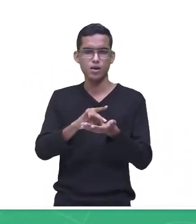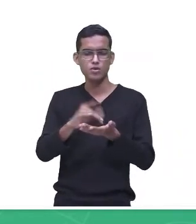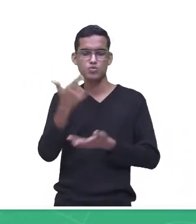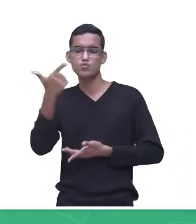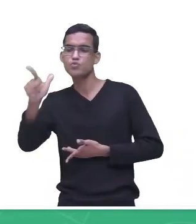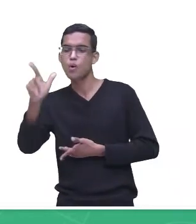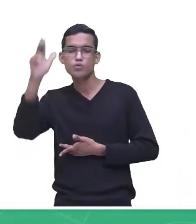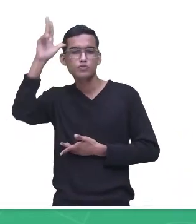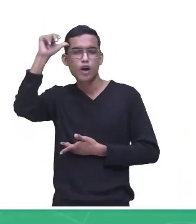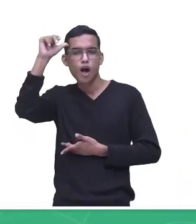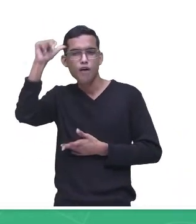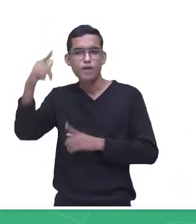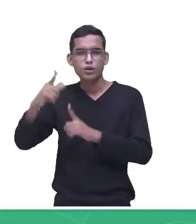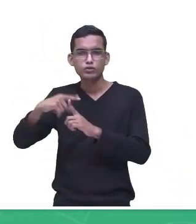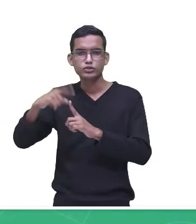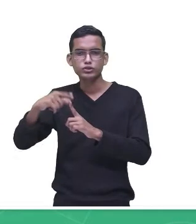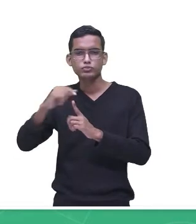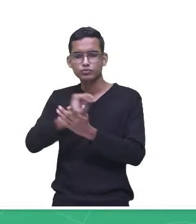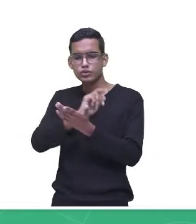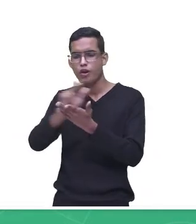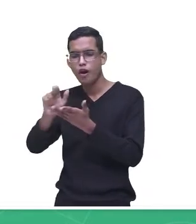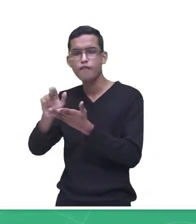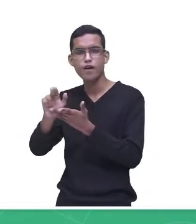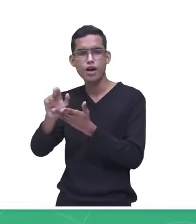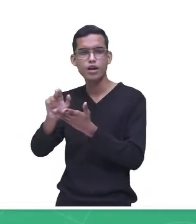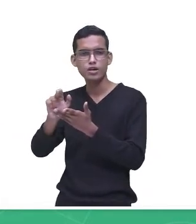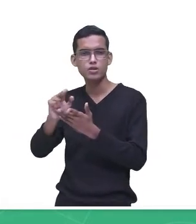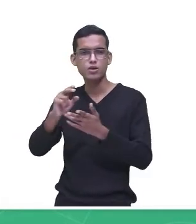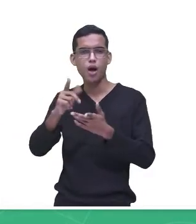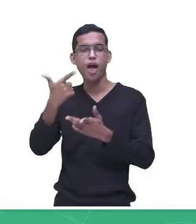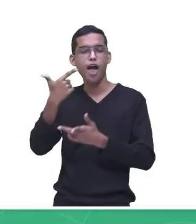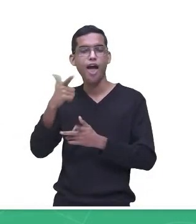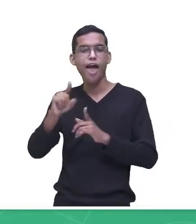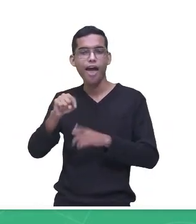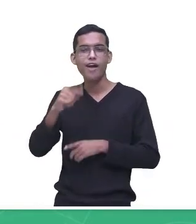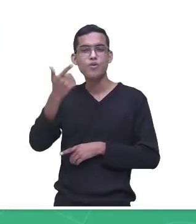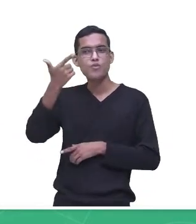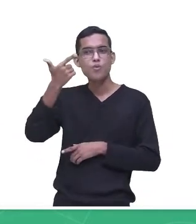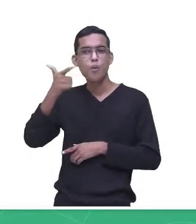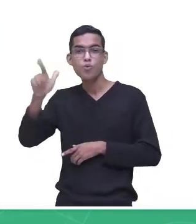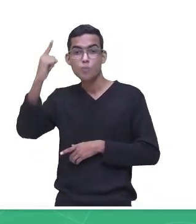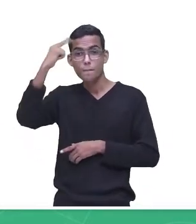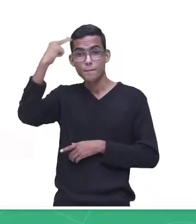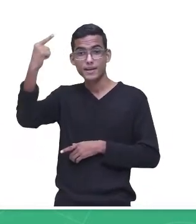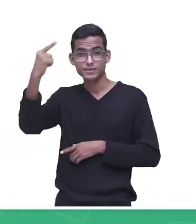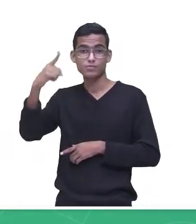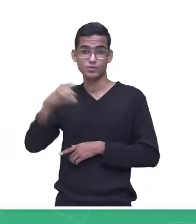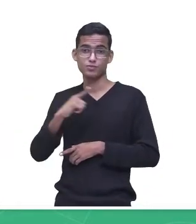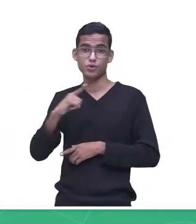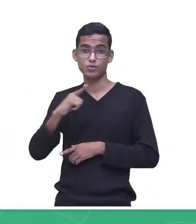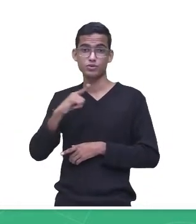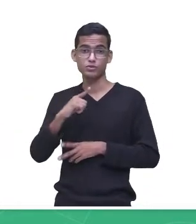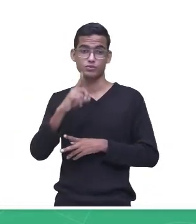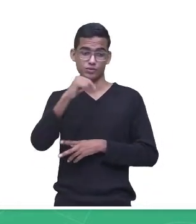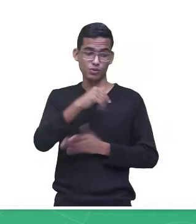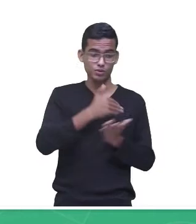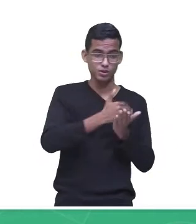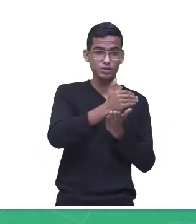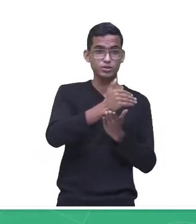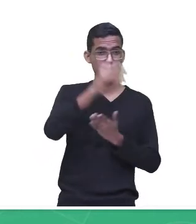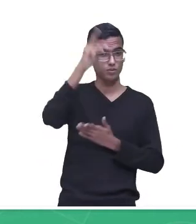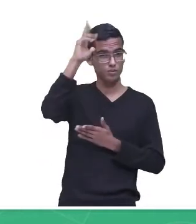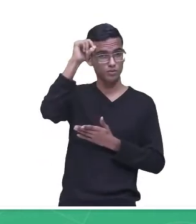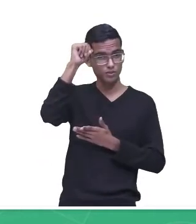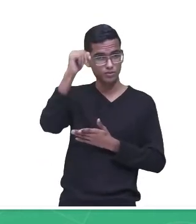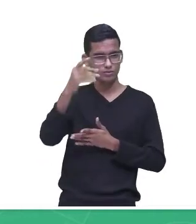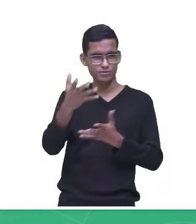tive. Aonde que eu já tive esse pensamento? No mundo das ideias. Vocês querem entender um pouco isso daí? Assistam Matrix.